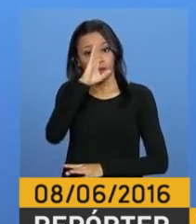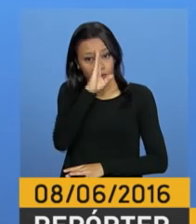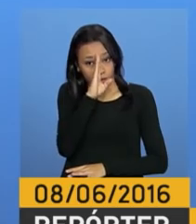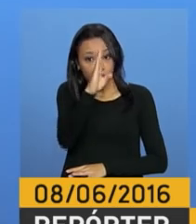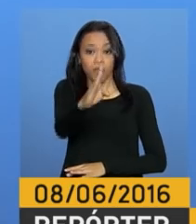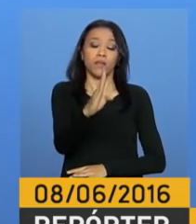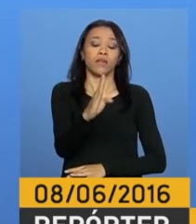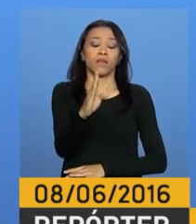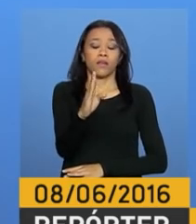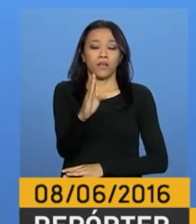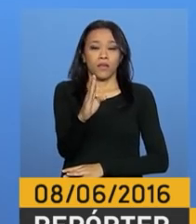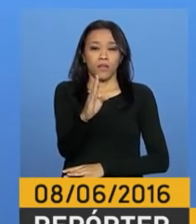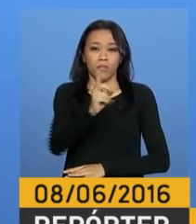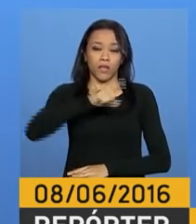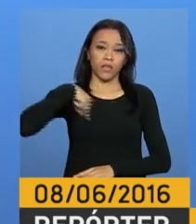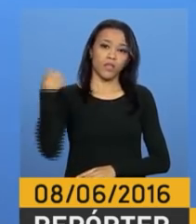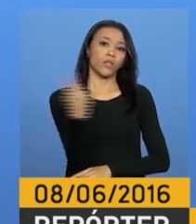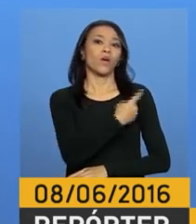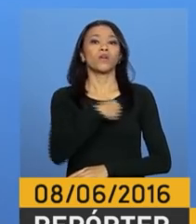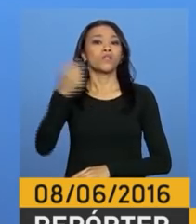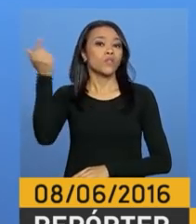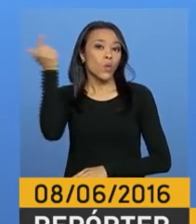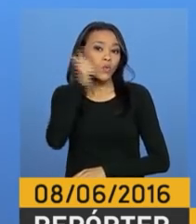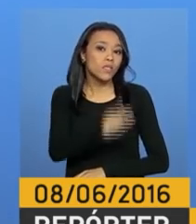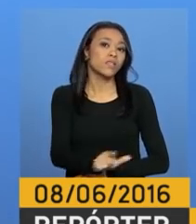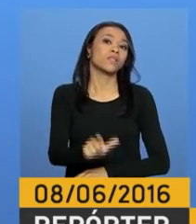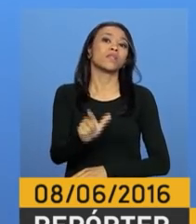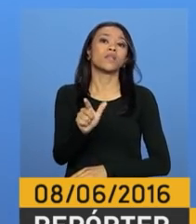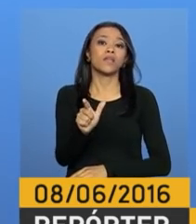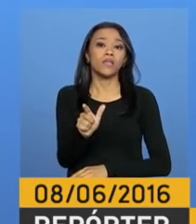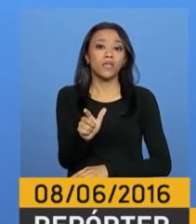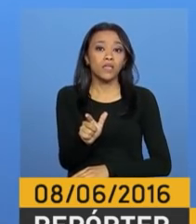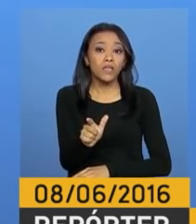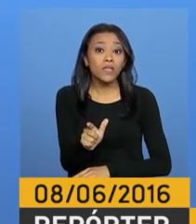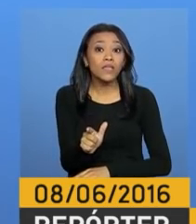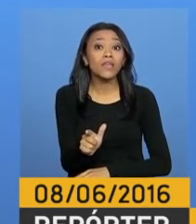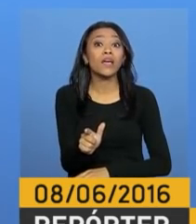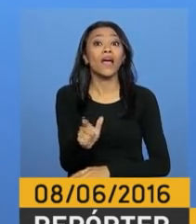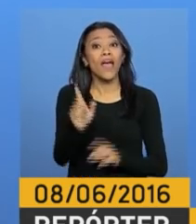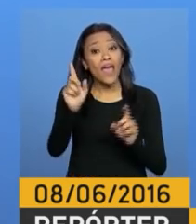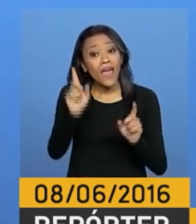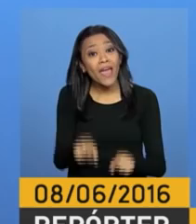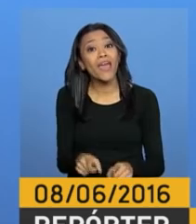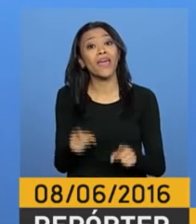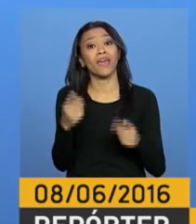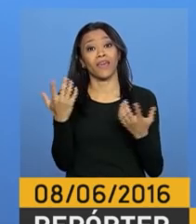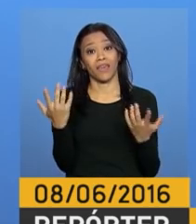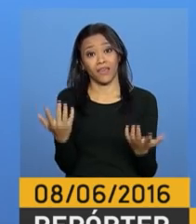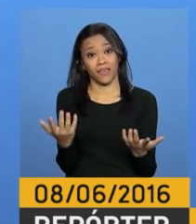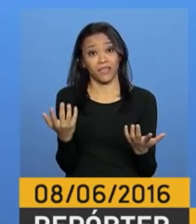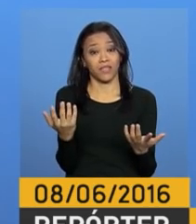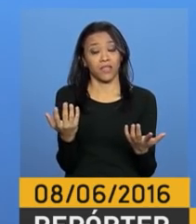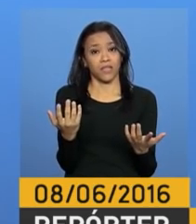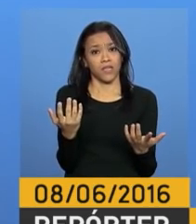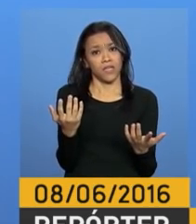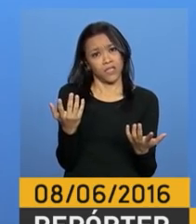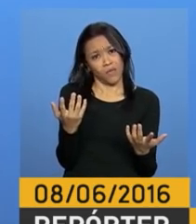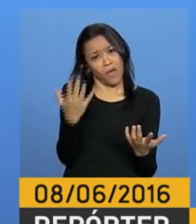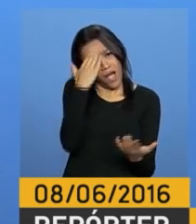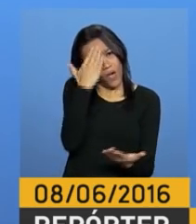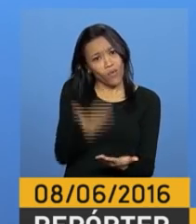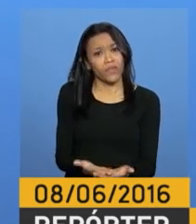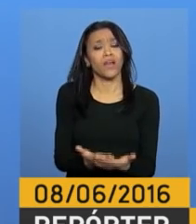que para que a gente consiga retomar o crescimento é fundamental a confiança e a